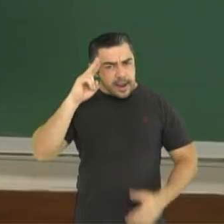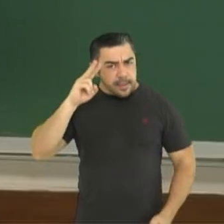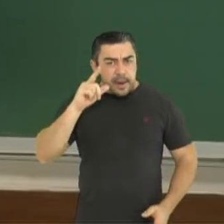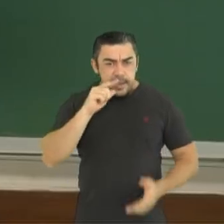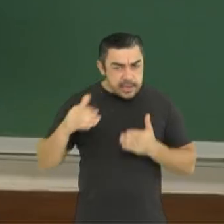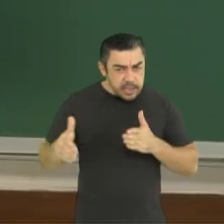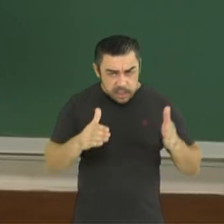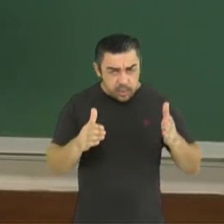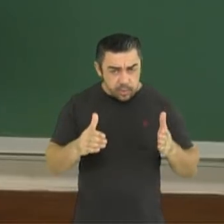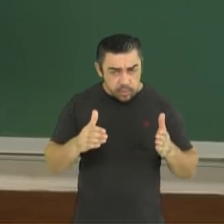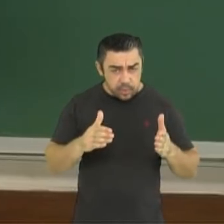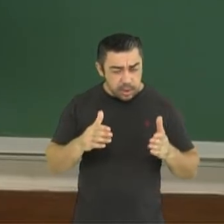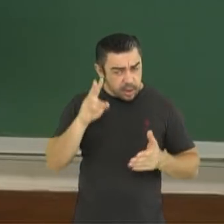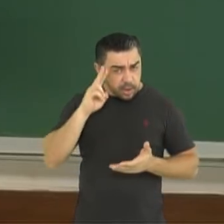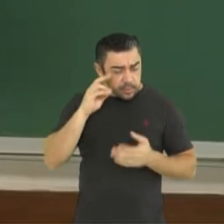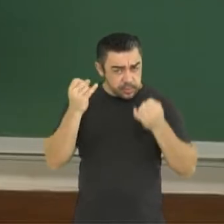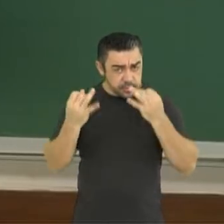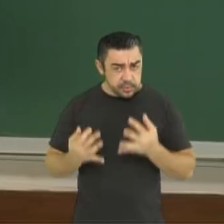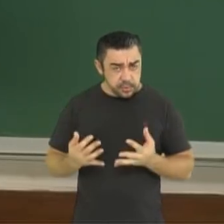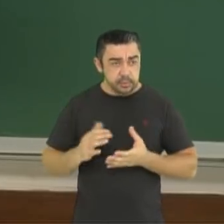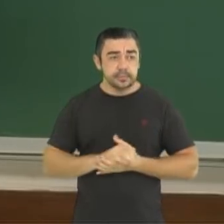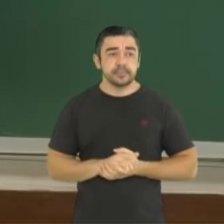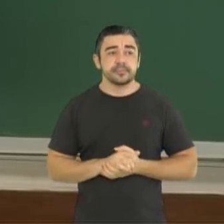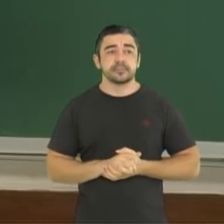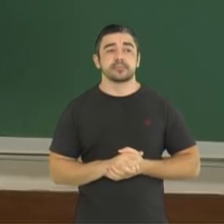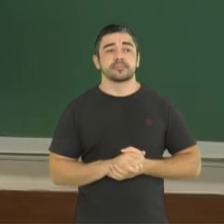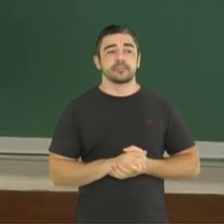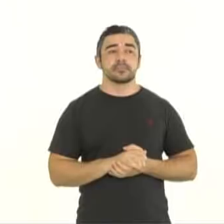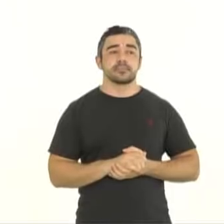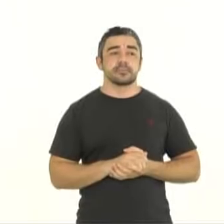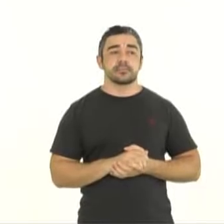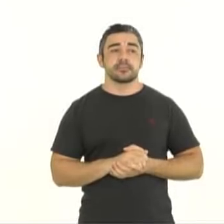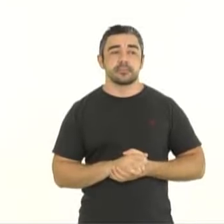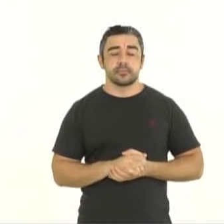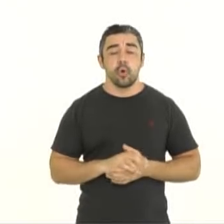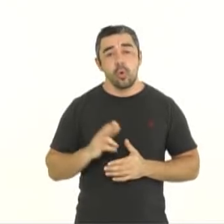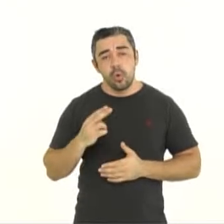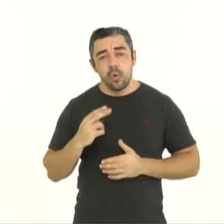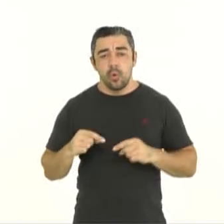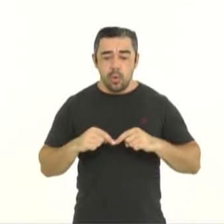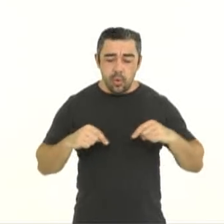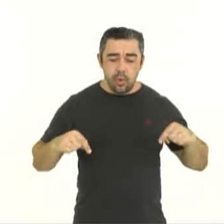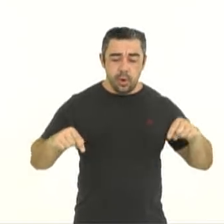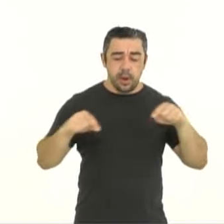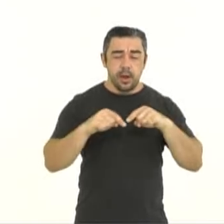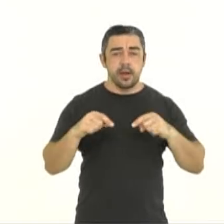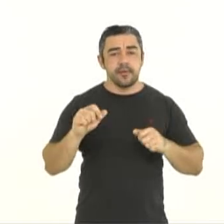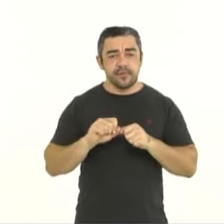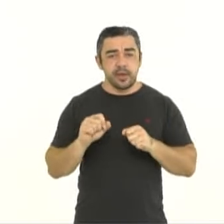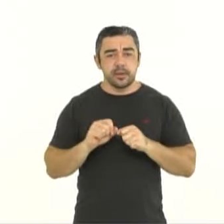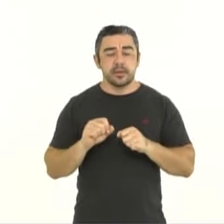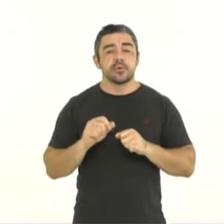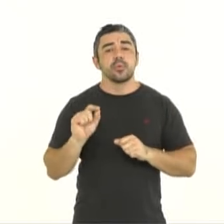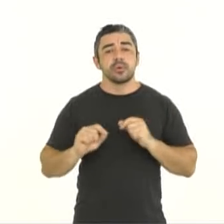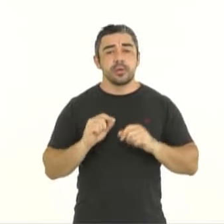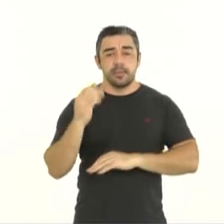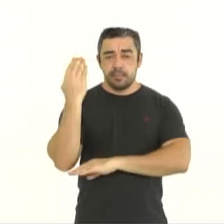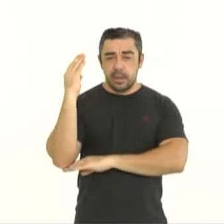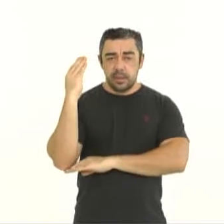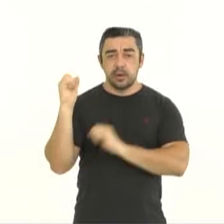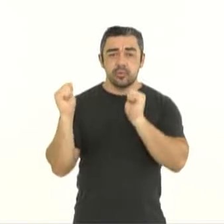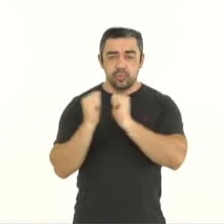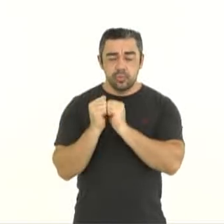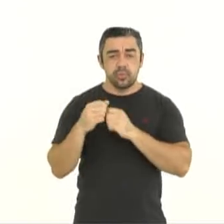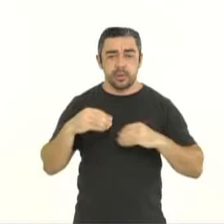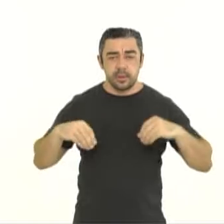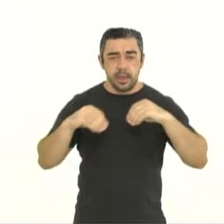falei que a cidade ficava no meio do rio? Olha lá, no meio do lago? Ou áreas pantanosas, feitos de madeira e barro, onde eram